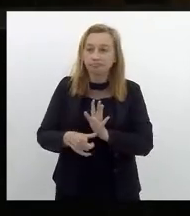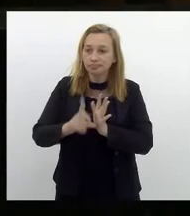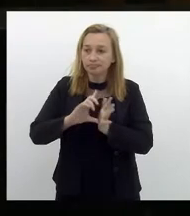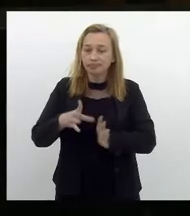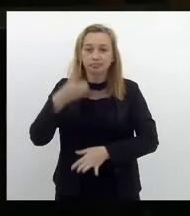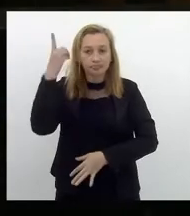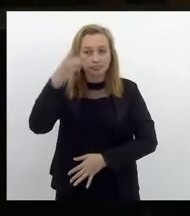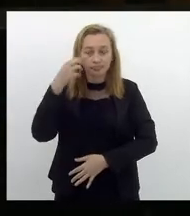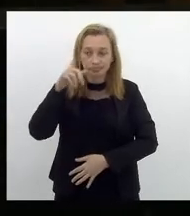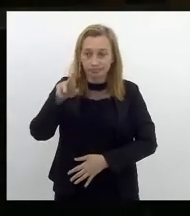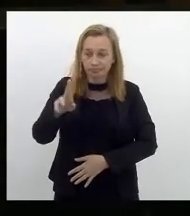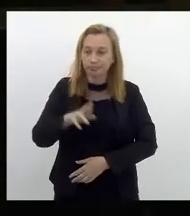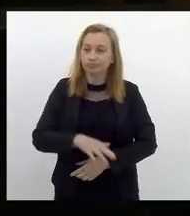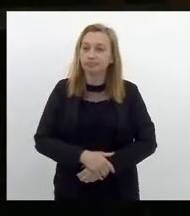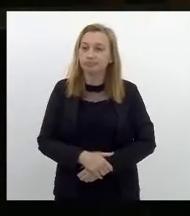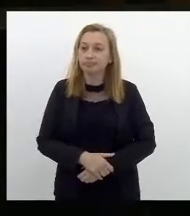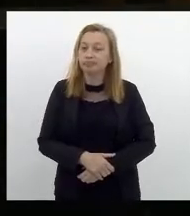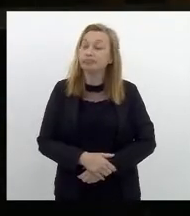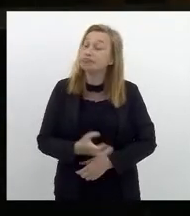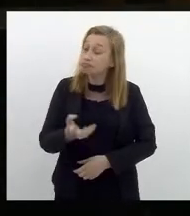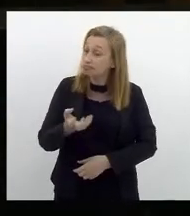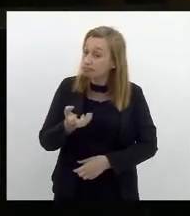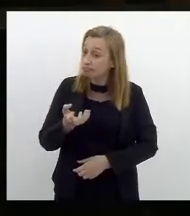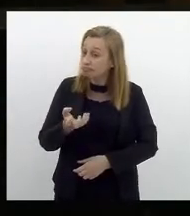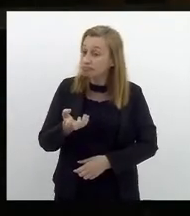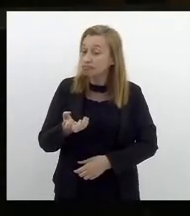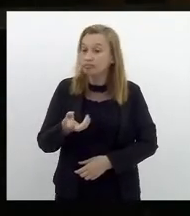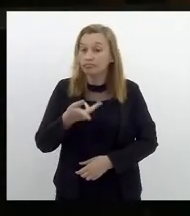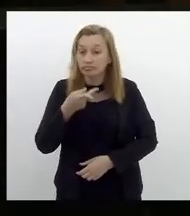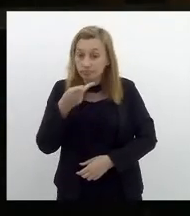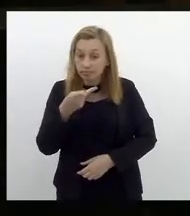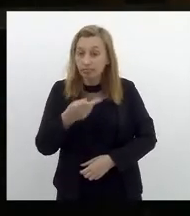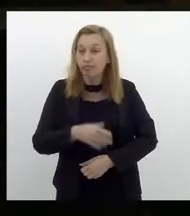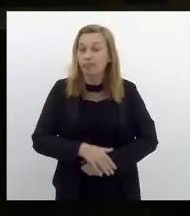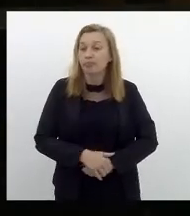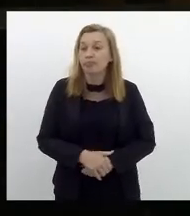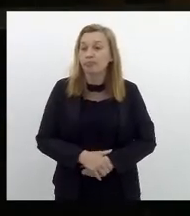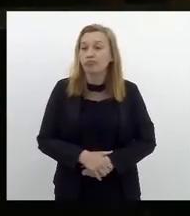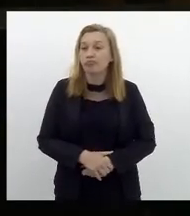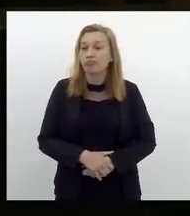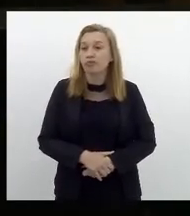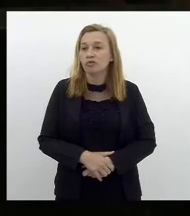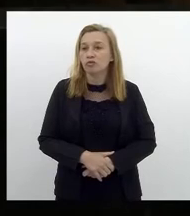Eliomar, eu queria fazer aqui um comentário.